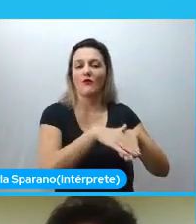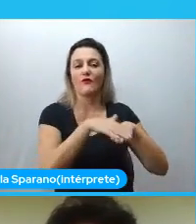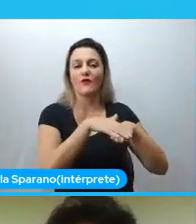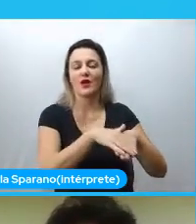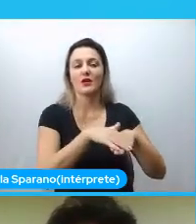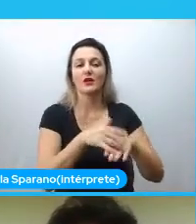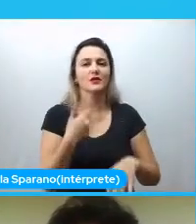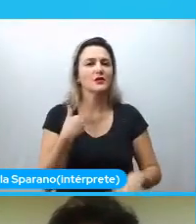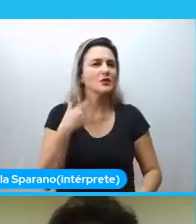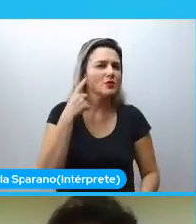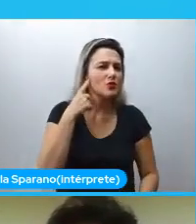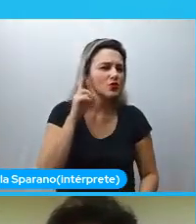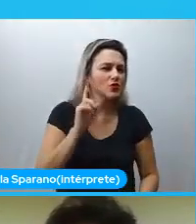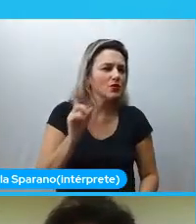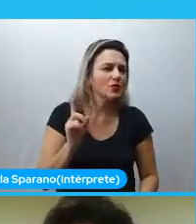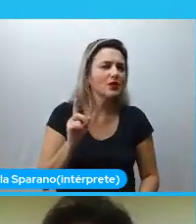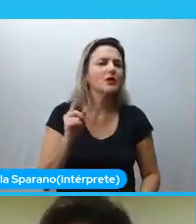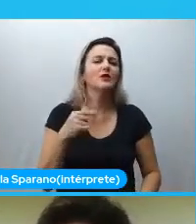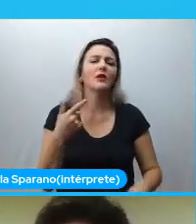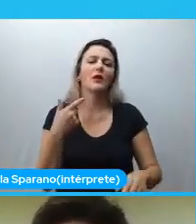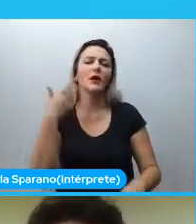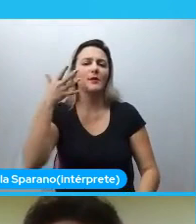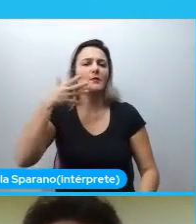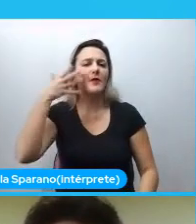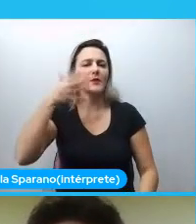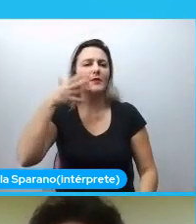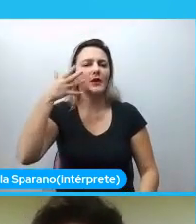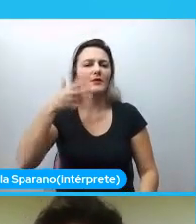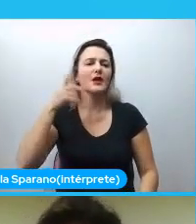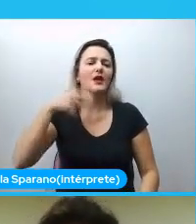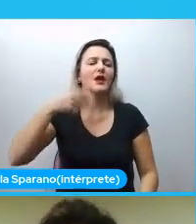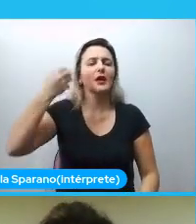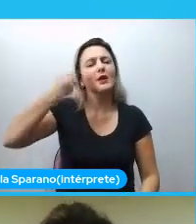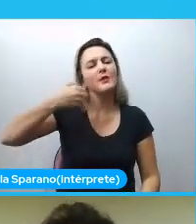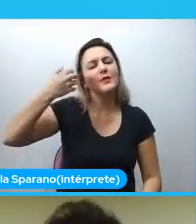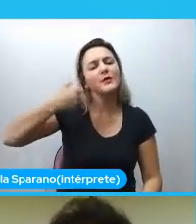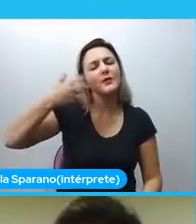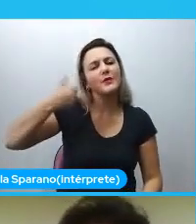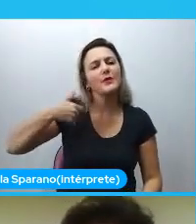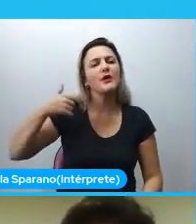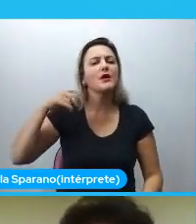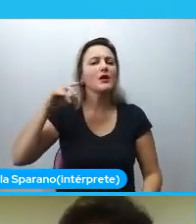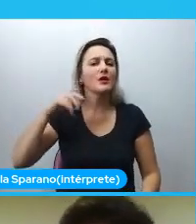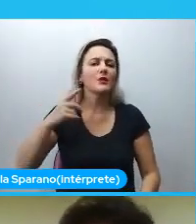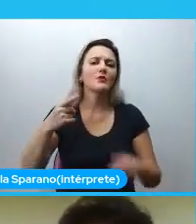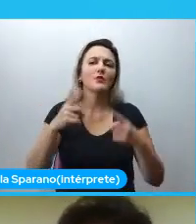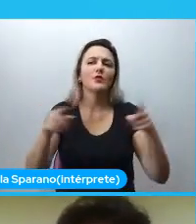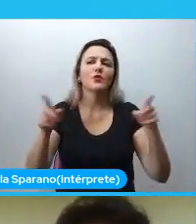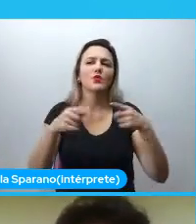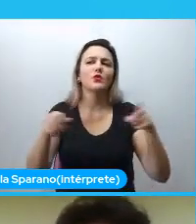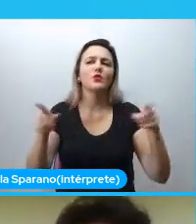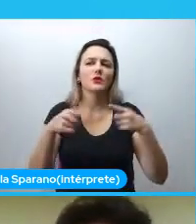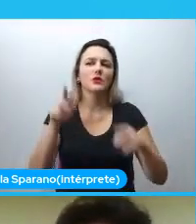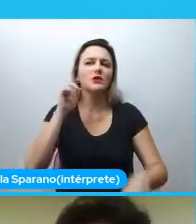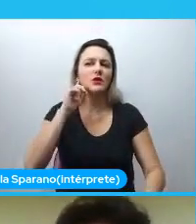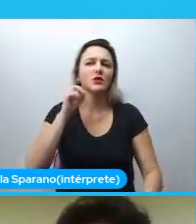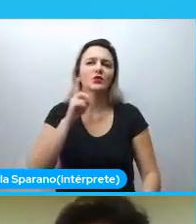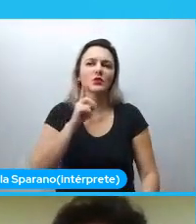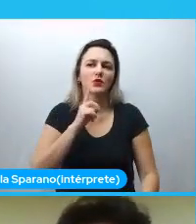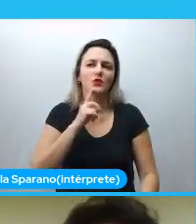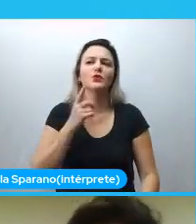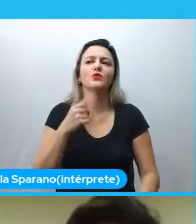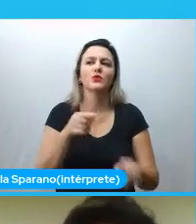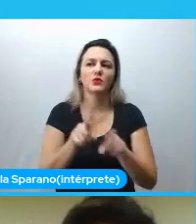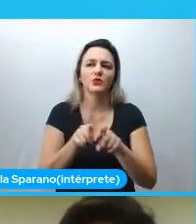peço desculpas porque essa palestra é toda baseada em geração de áudio e música e eu não tenho nada, nenhum